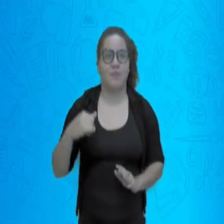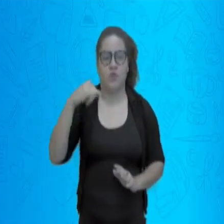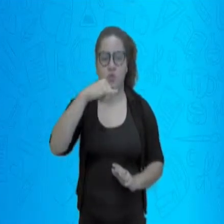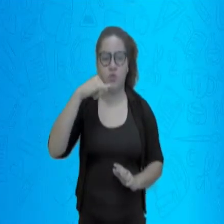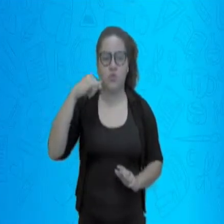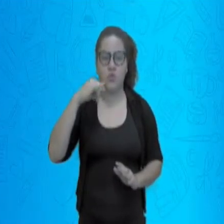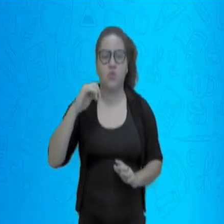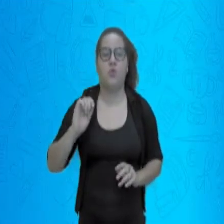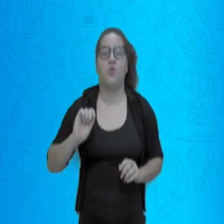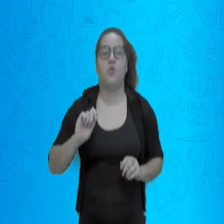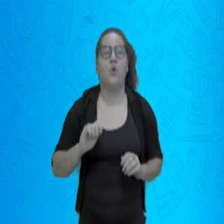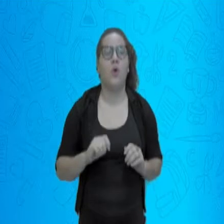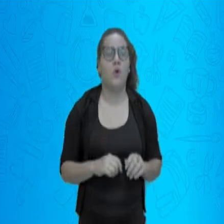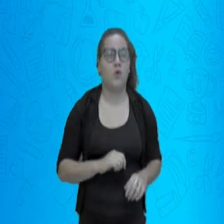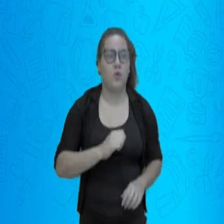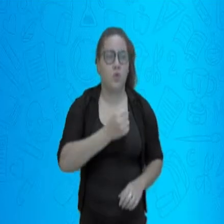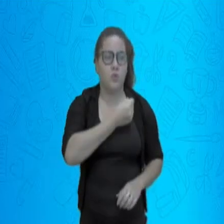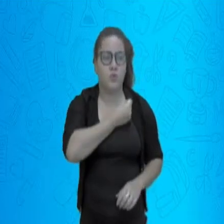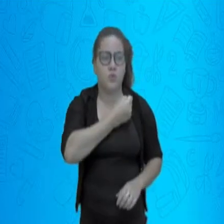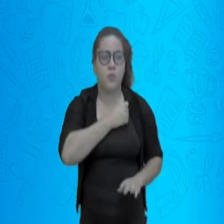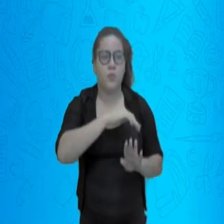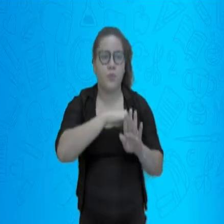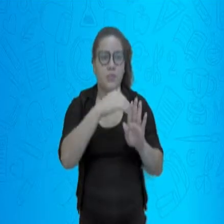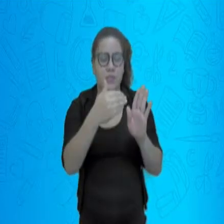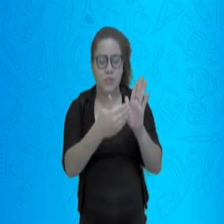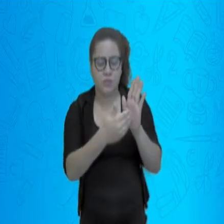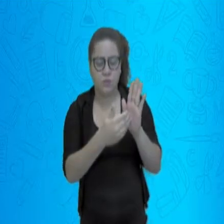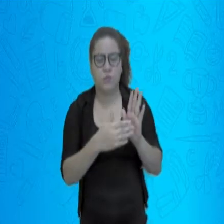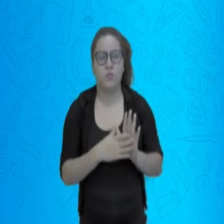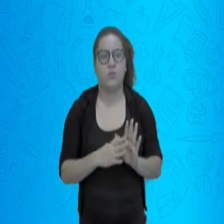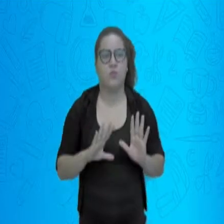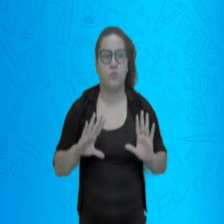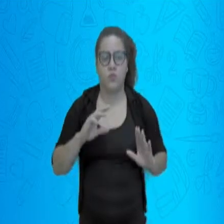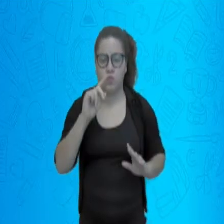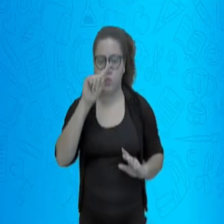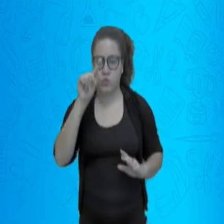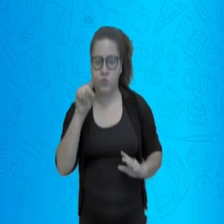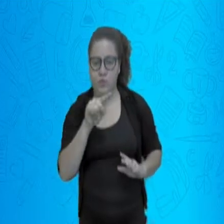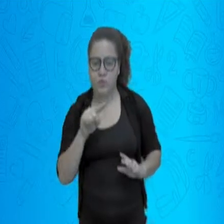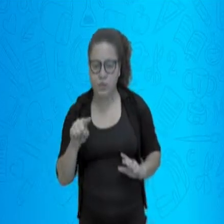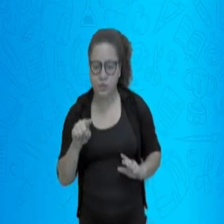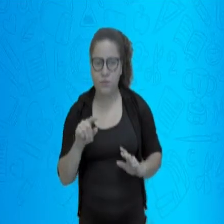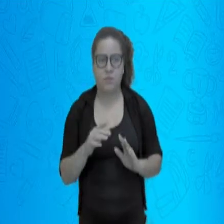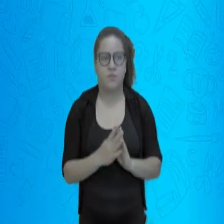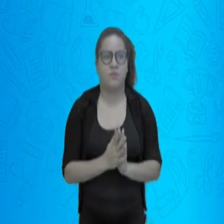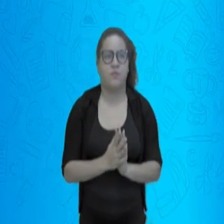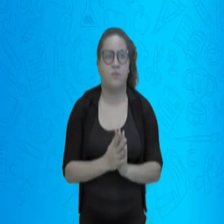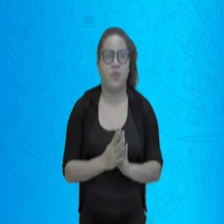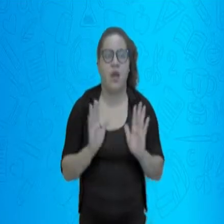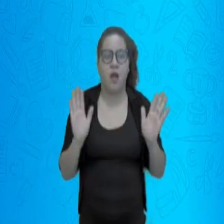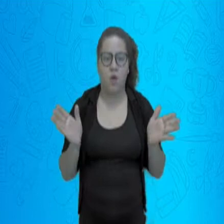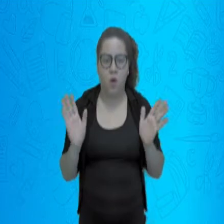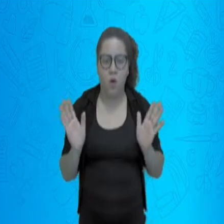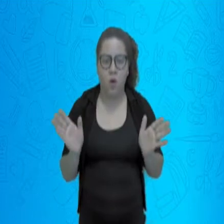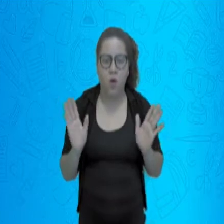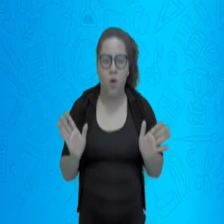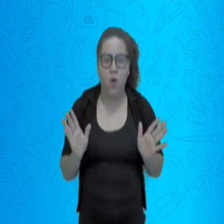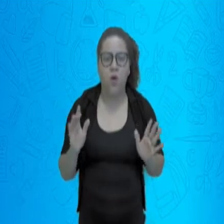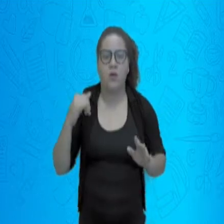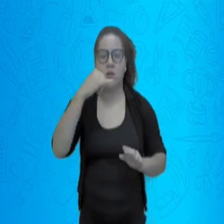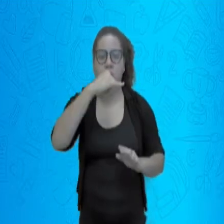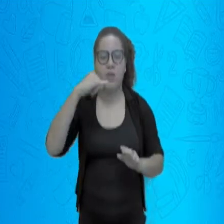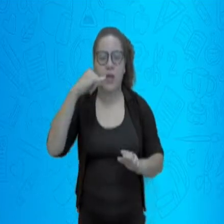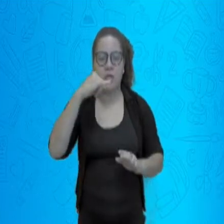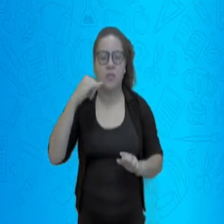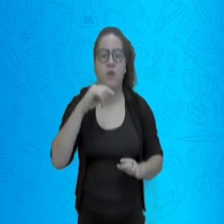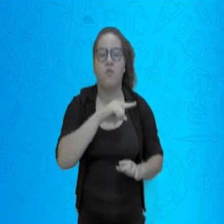Subtração de números inteiros. Até agora, todas as subtrações com números naturais que